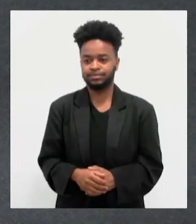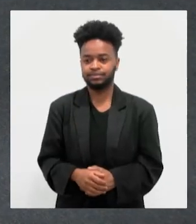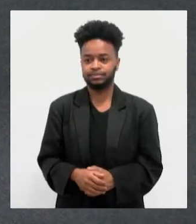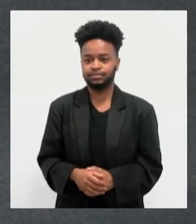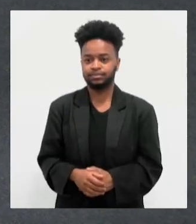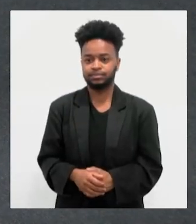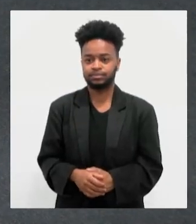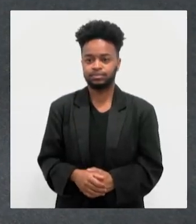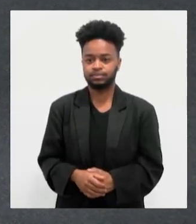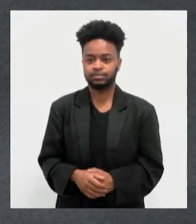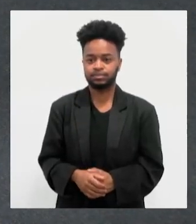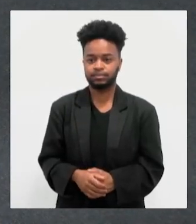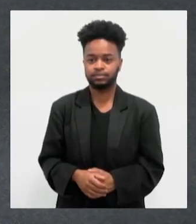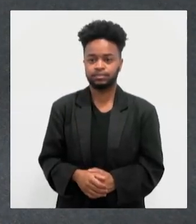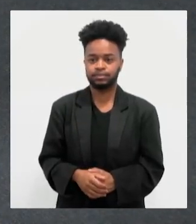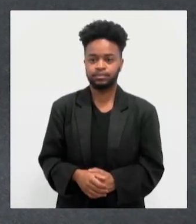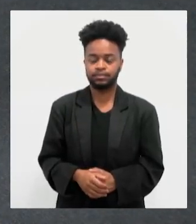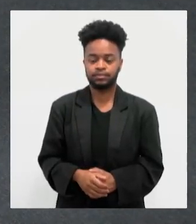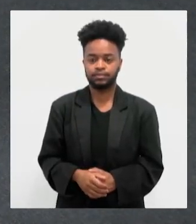que